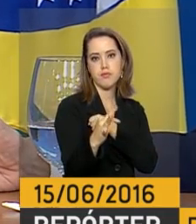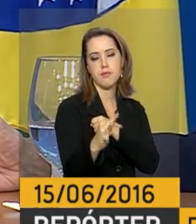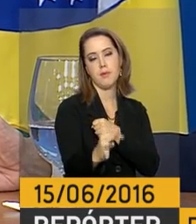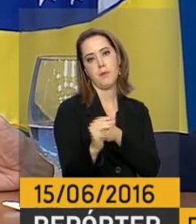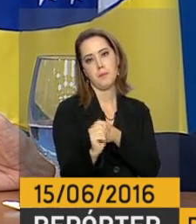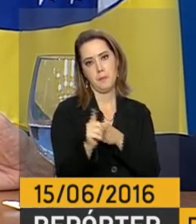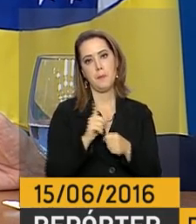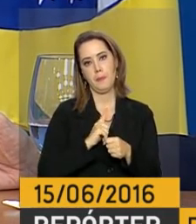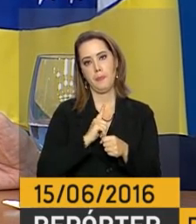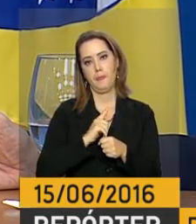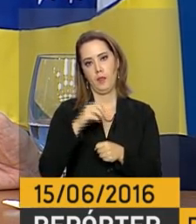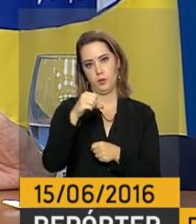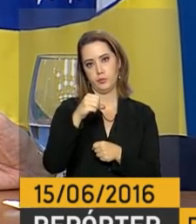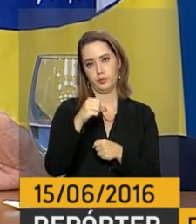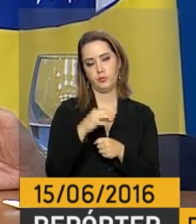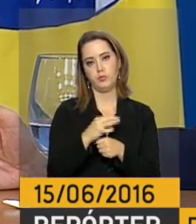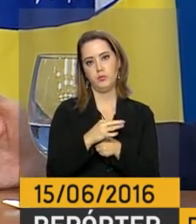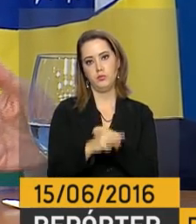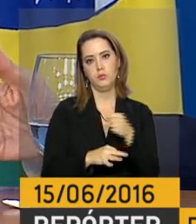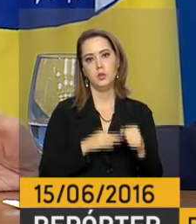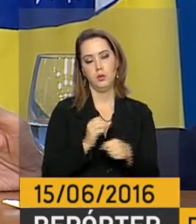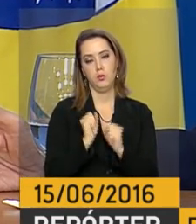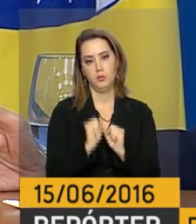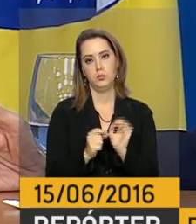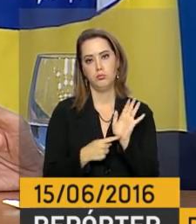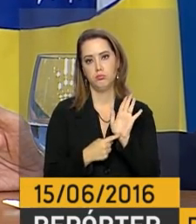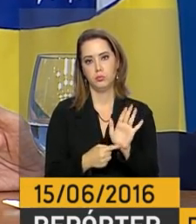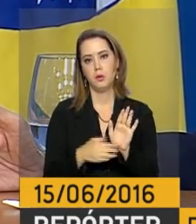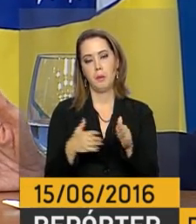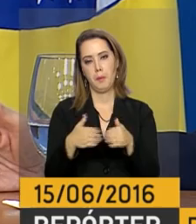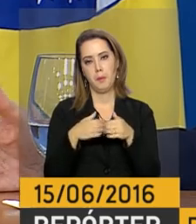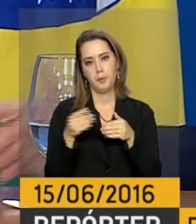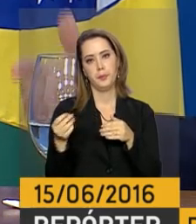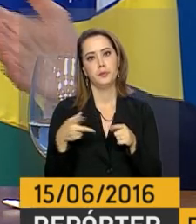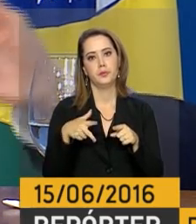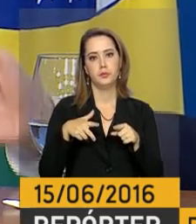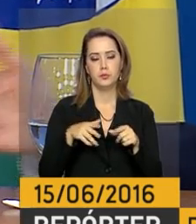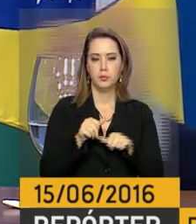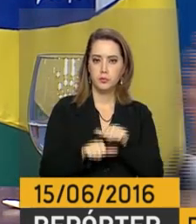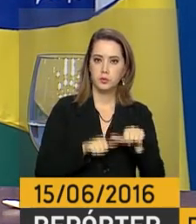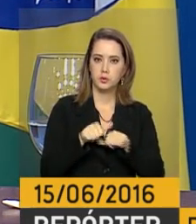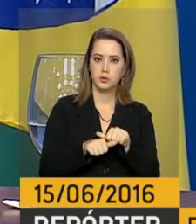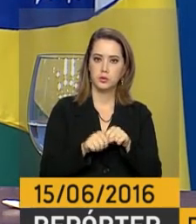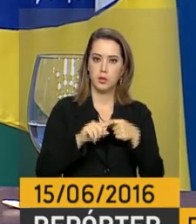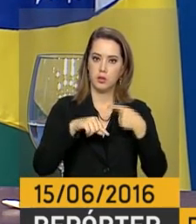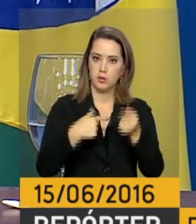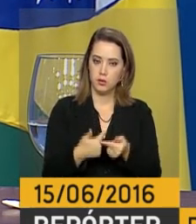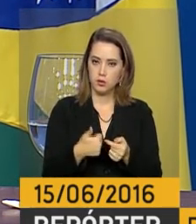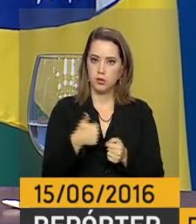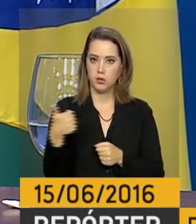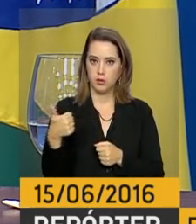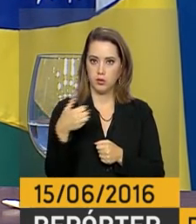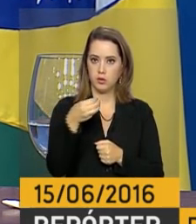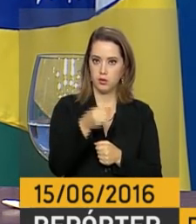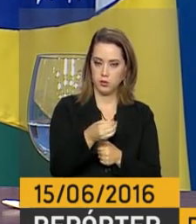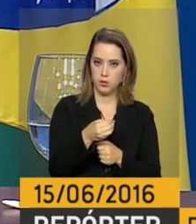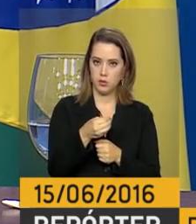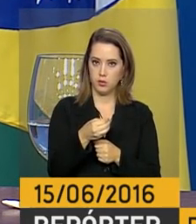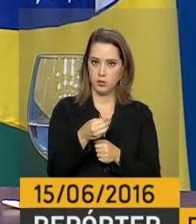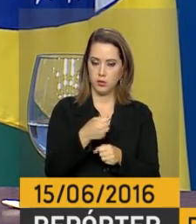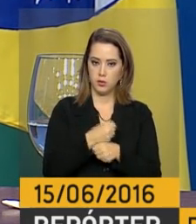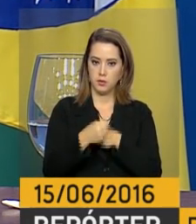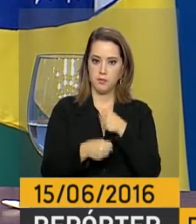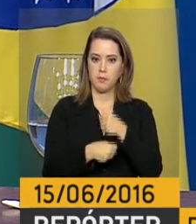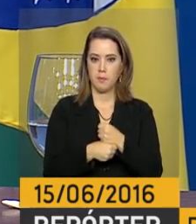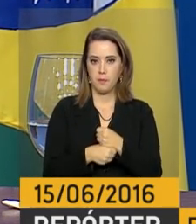proposta a uma mudança de limite. A partir do 10º ano, portanto, prevalece o novo limite. Tão